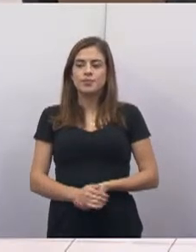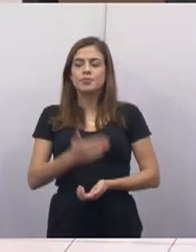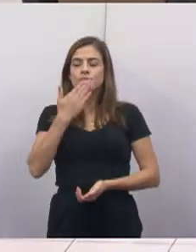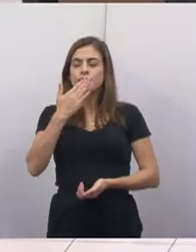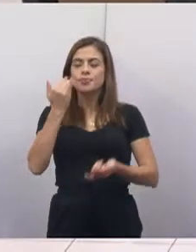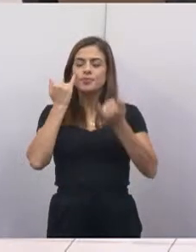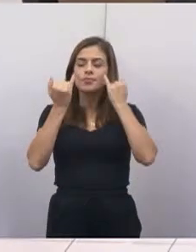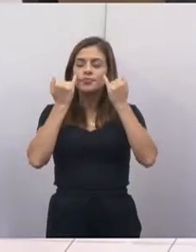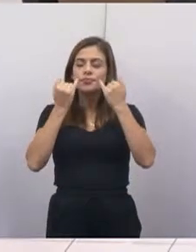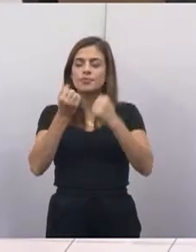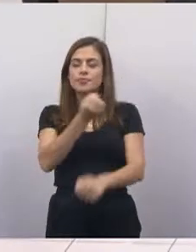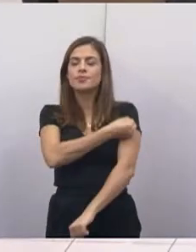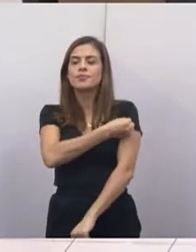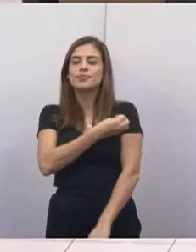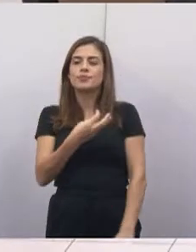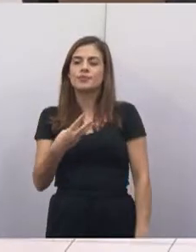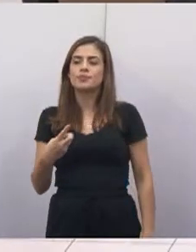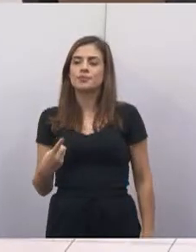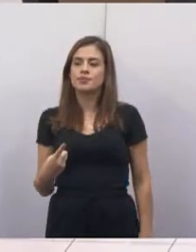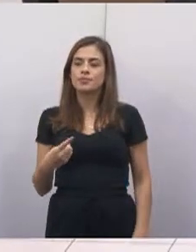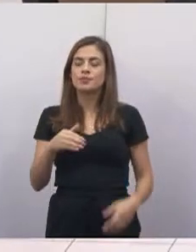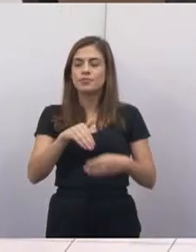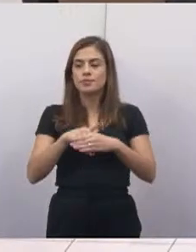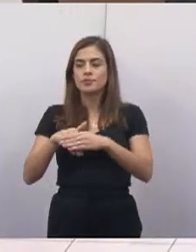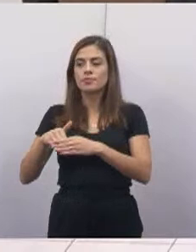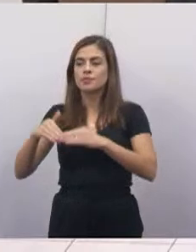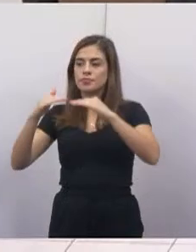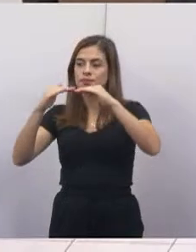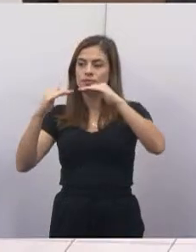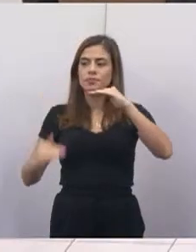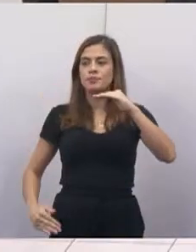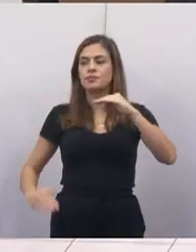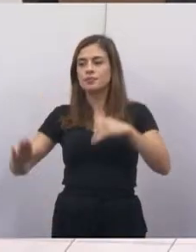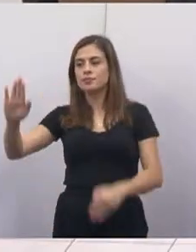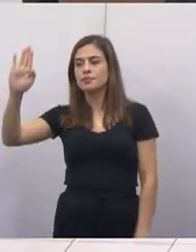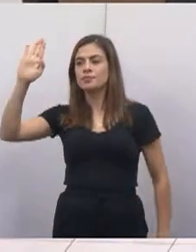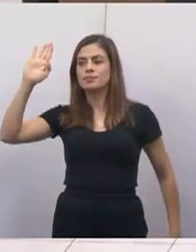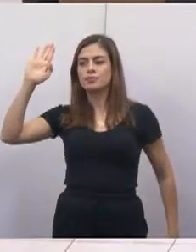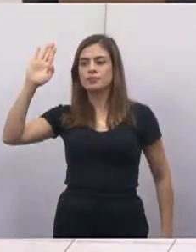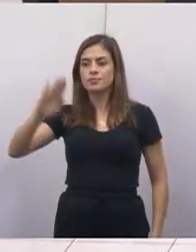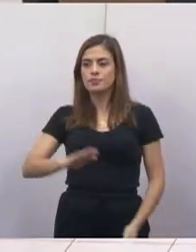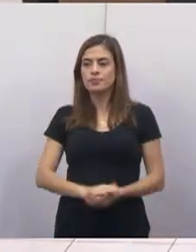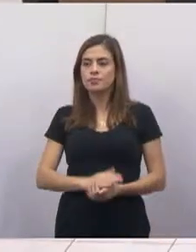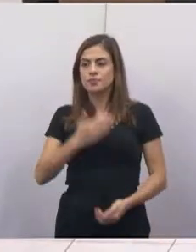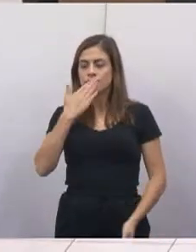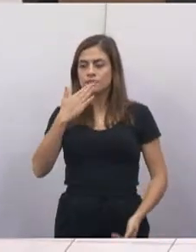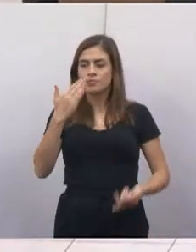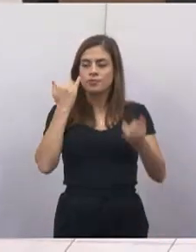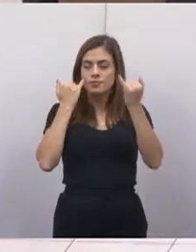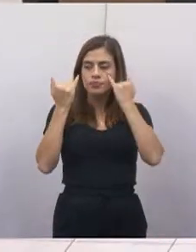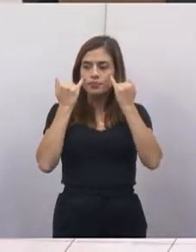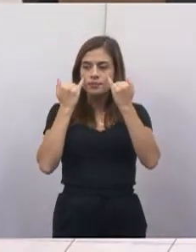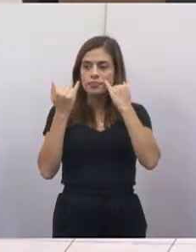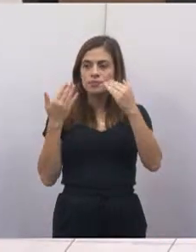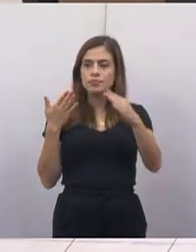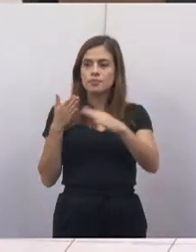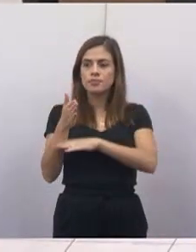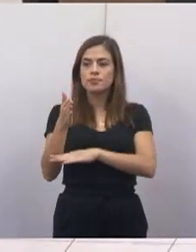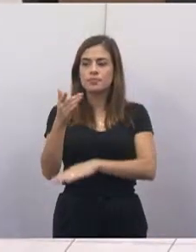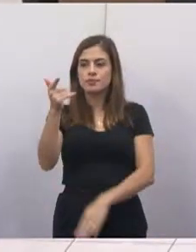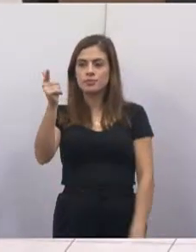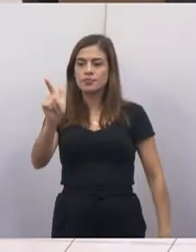Pedido de informações número 31, em votação. Os que forem contrários se manifestem levantando o braço. Pedido de informações aprovado.